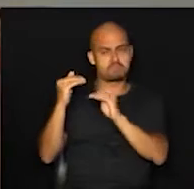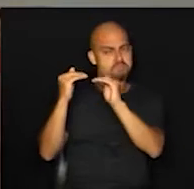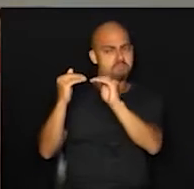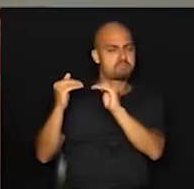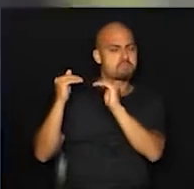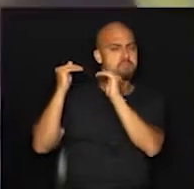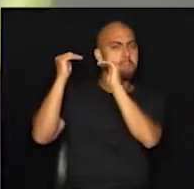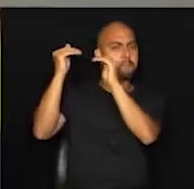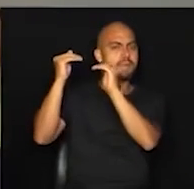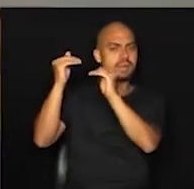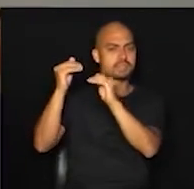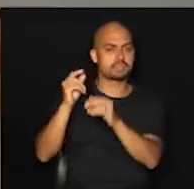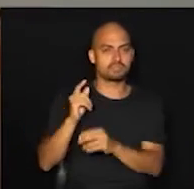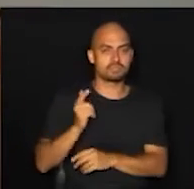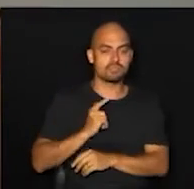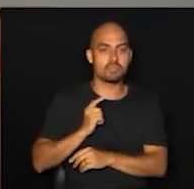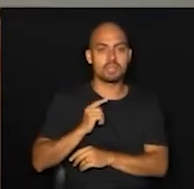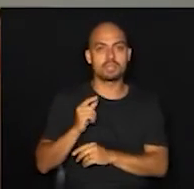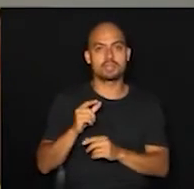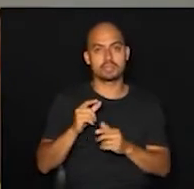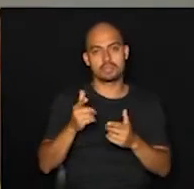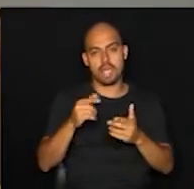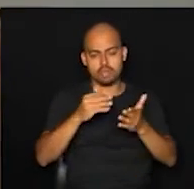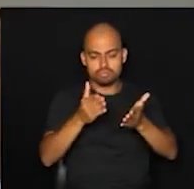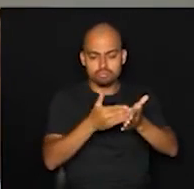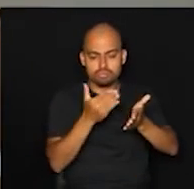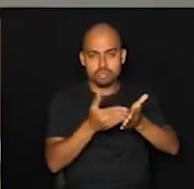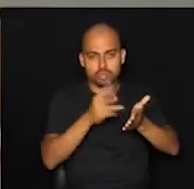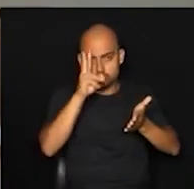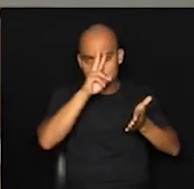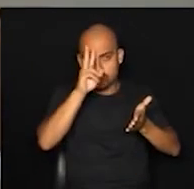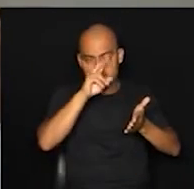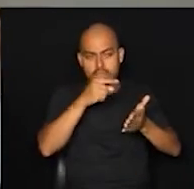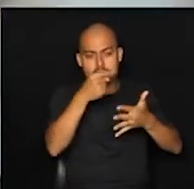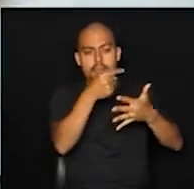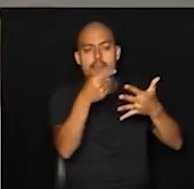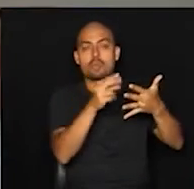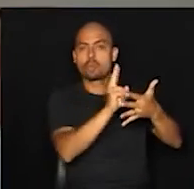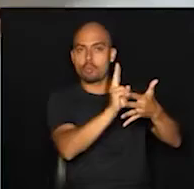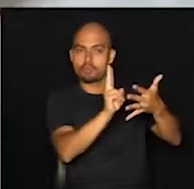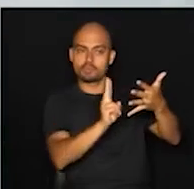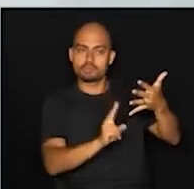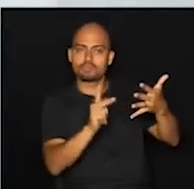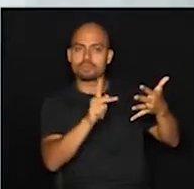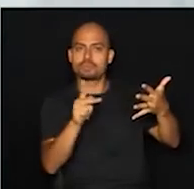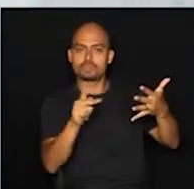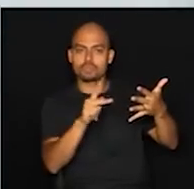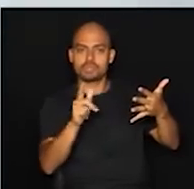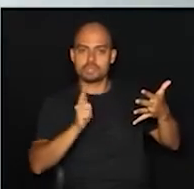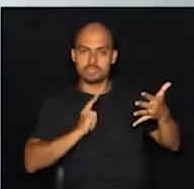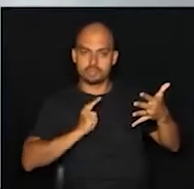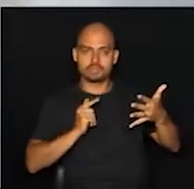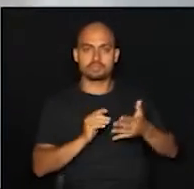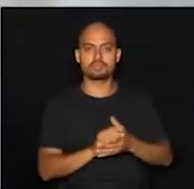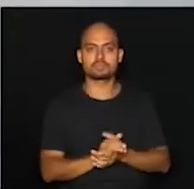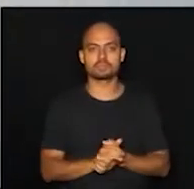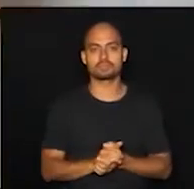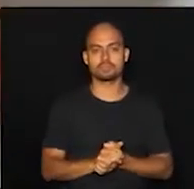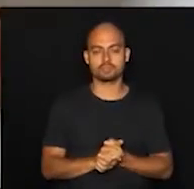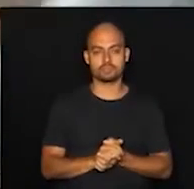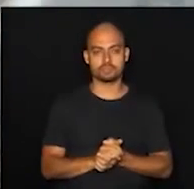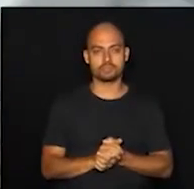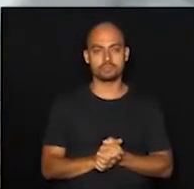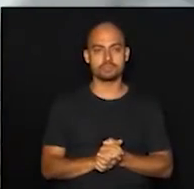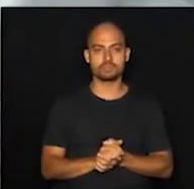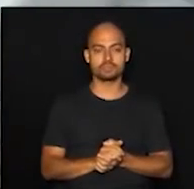mostra um quadro sinótico, né, de todos os professores dela, com a biografia de cada um. Está nessa seção